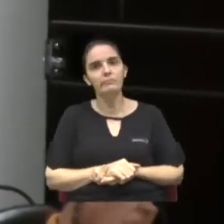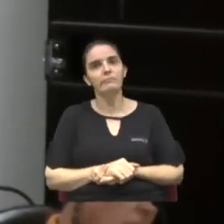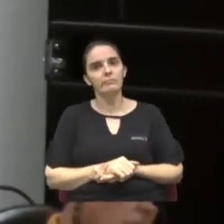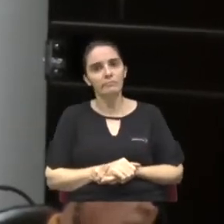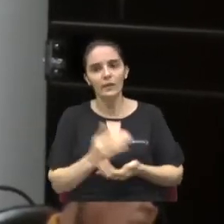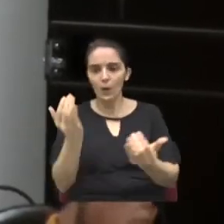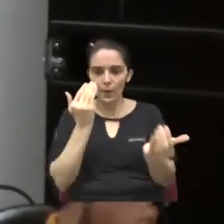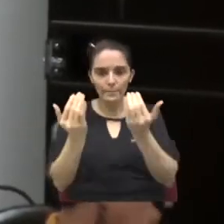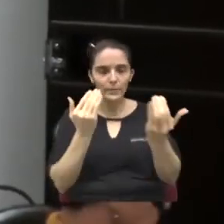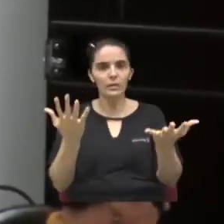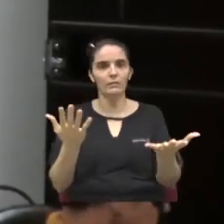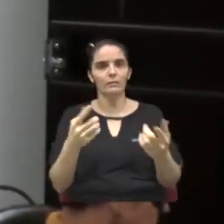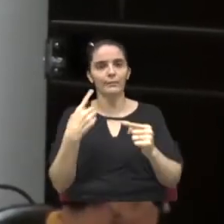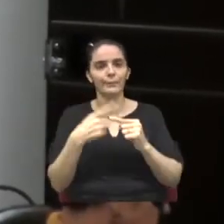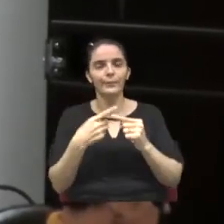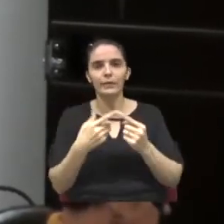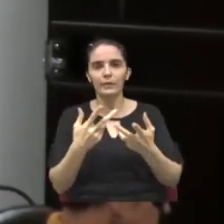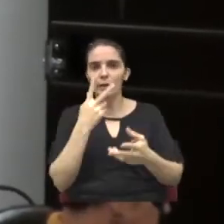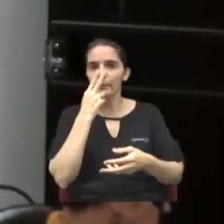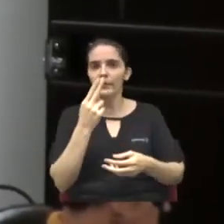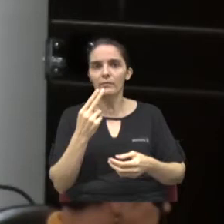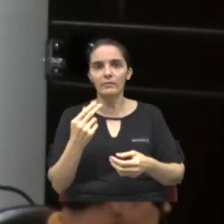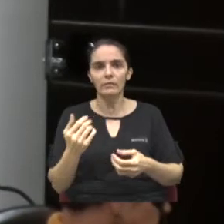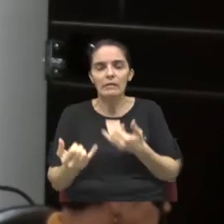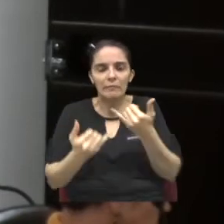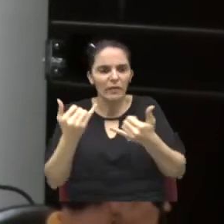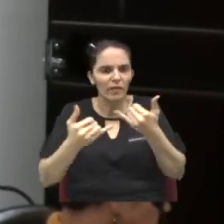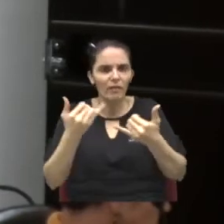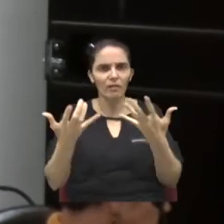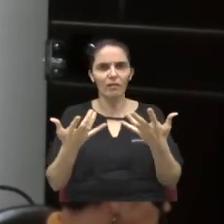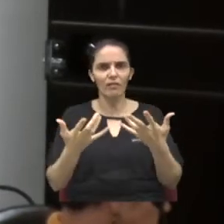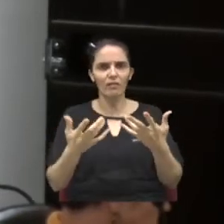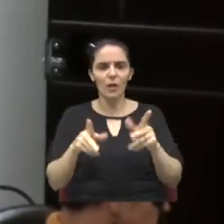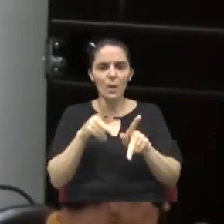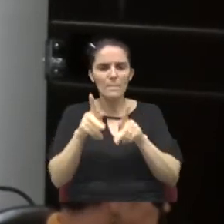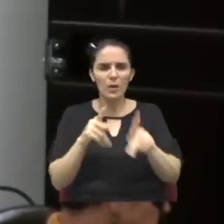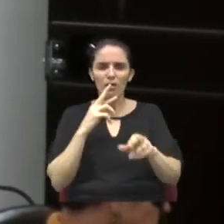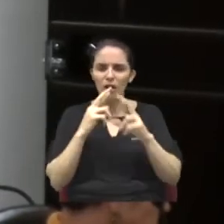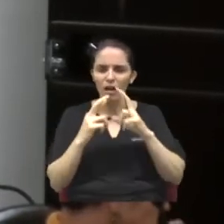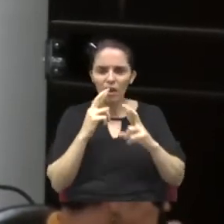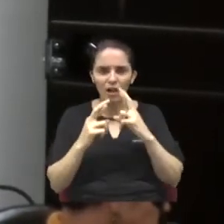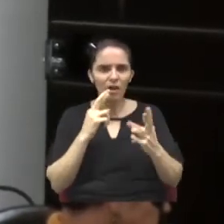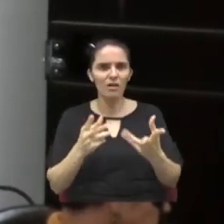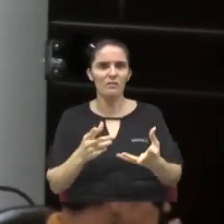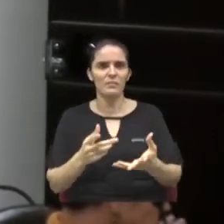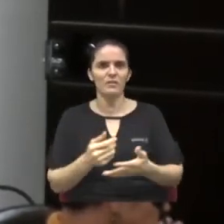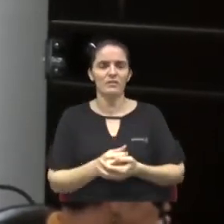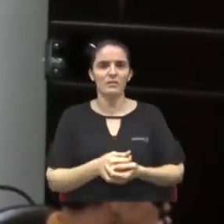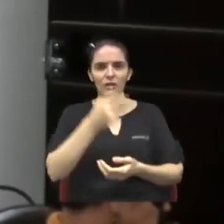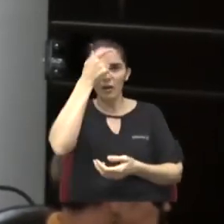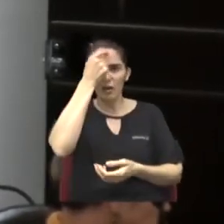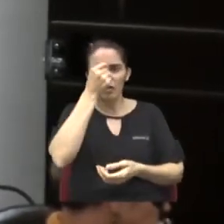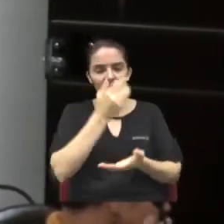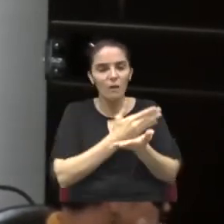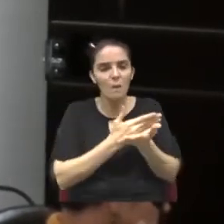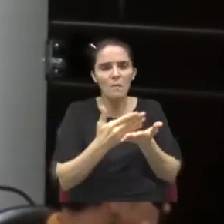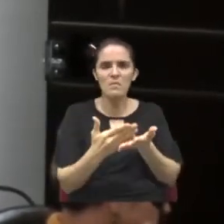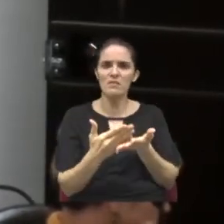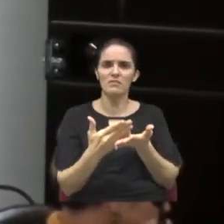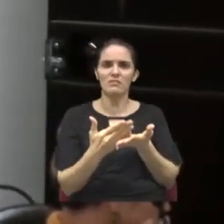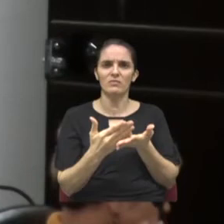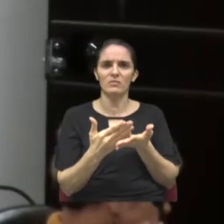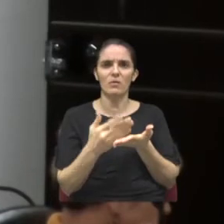que acontecem. Só que a população direto, essa reclamação, vereador, desde o meu primeiro dia aqui,